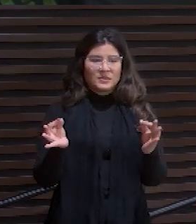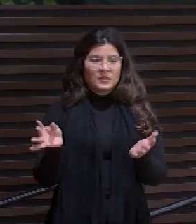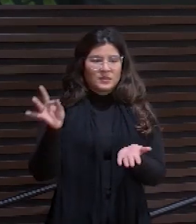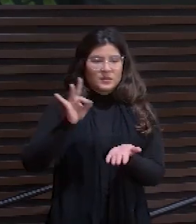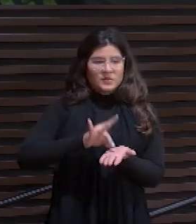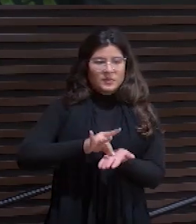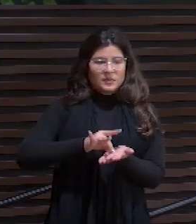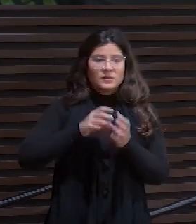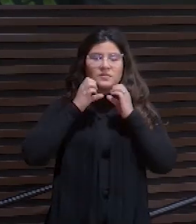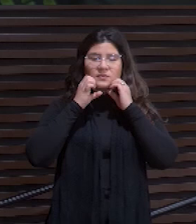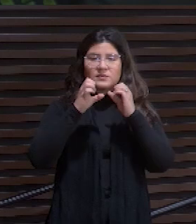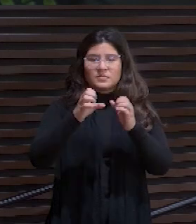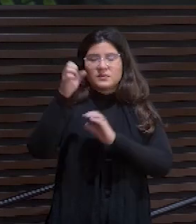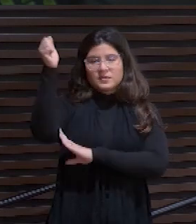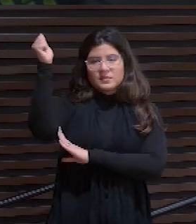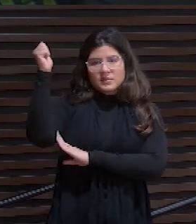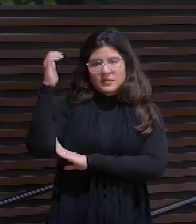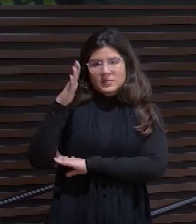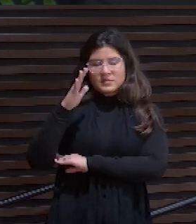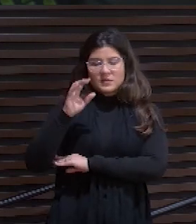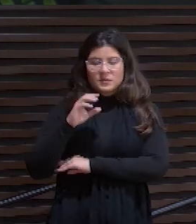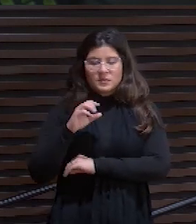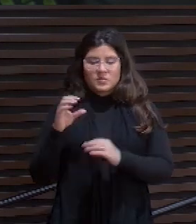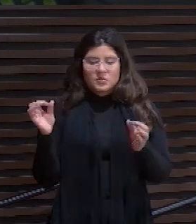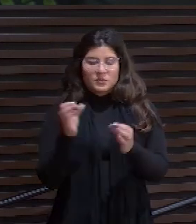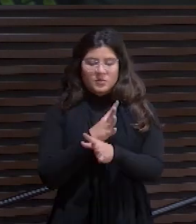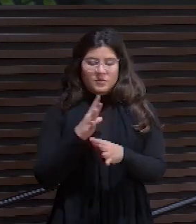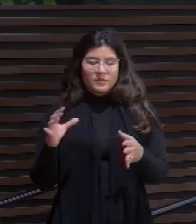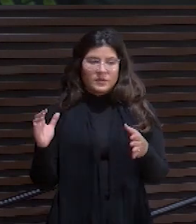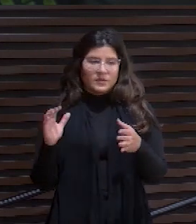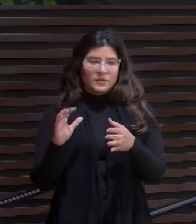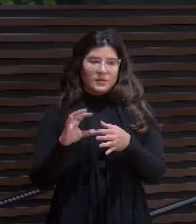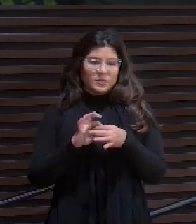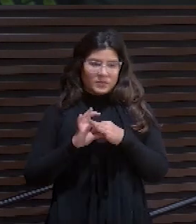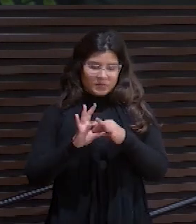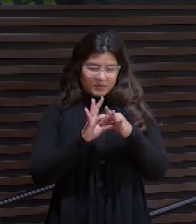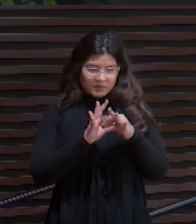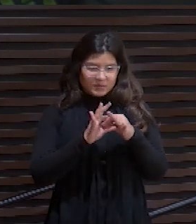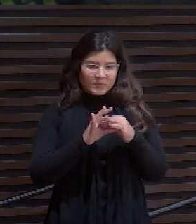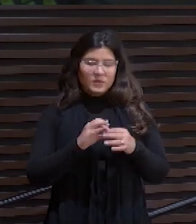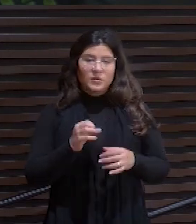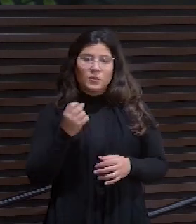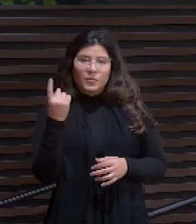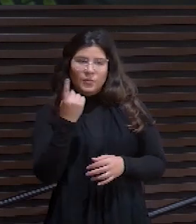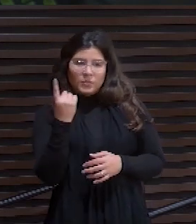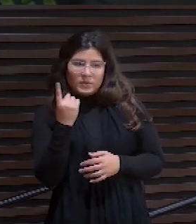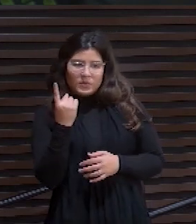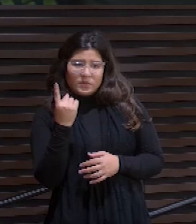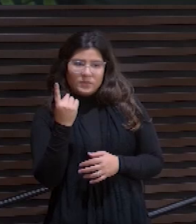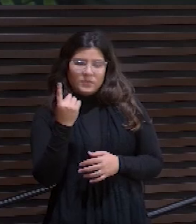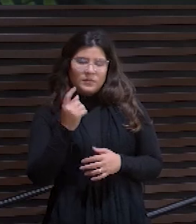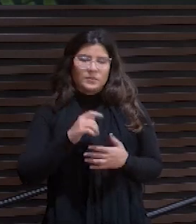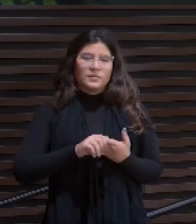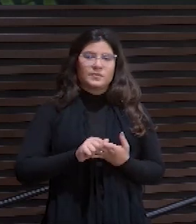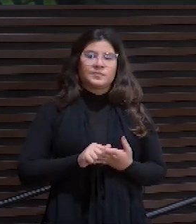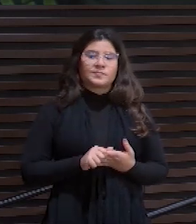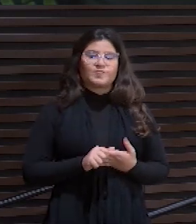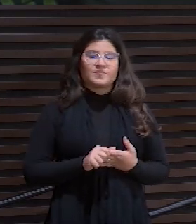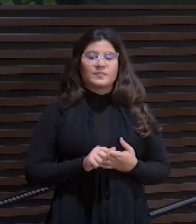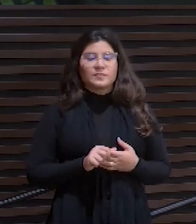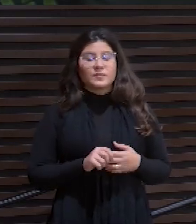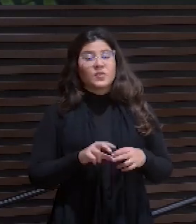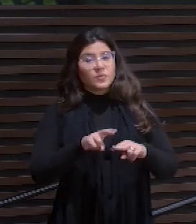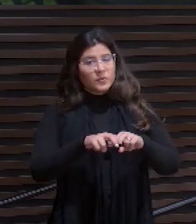da Graça e da Nova Aliança. Então, como ele é único, como ele é singular. Então é por isso que nós sempre voltamos